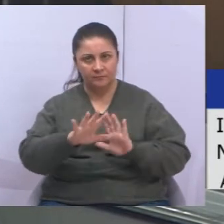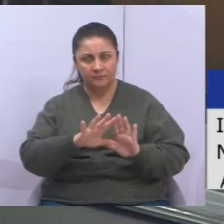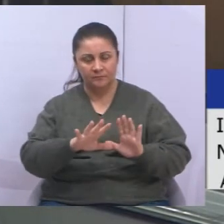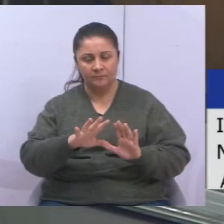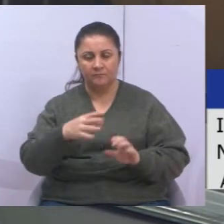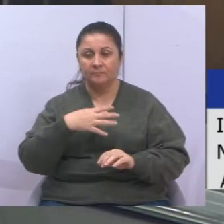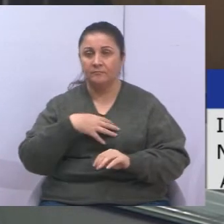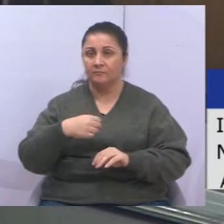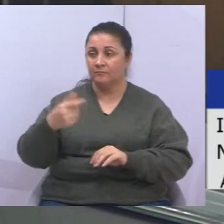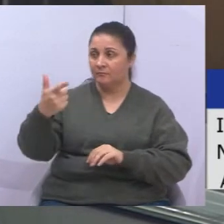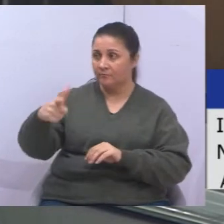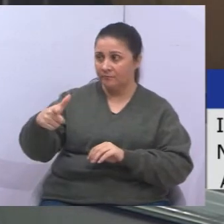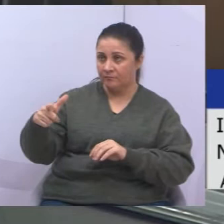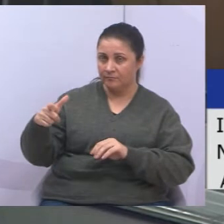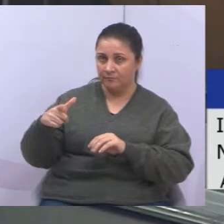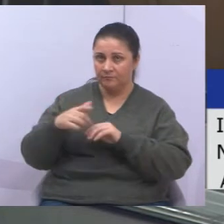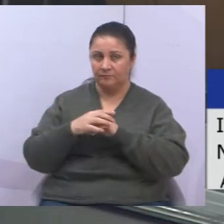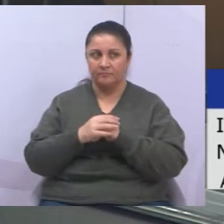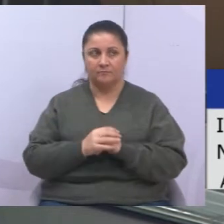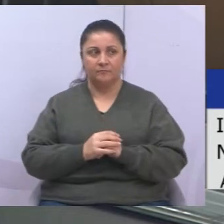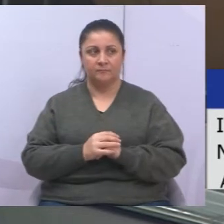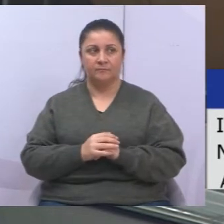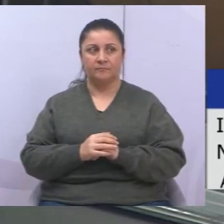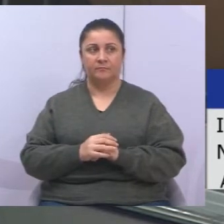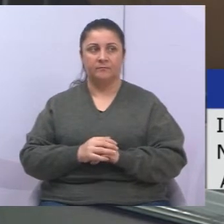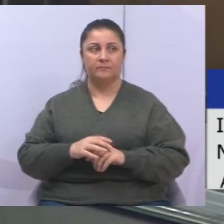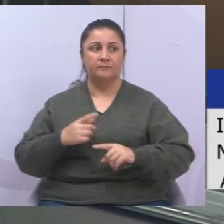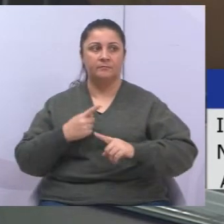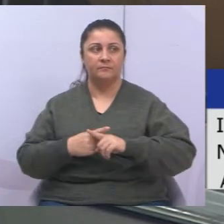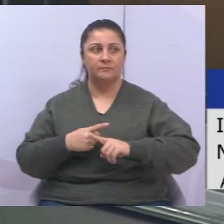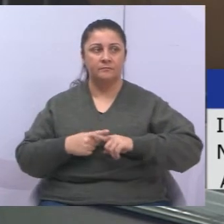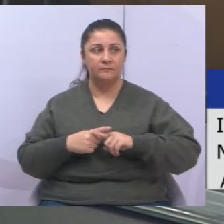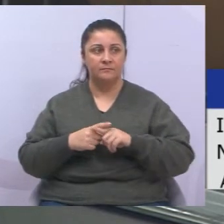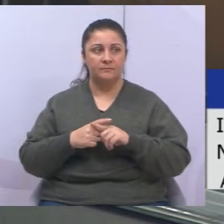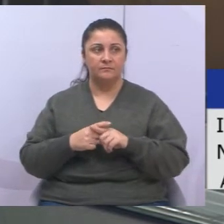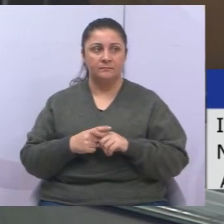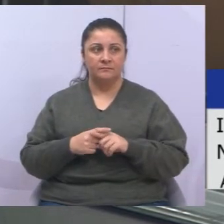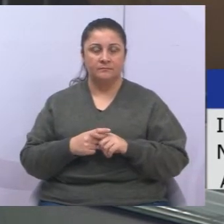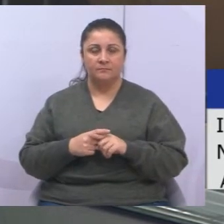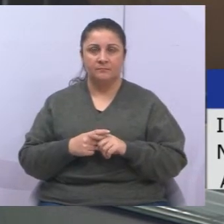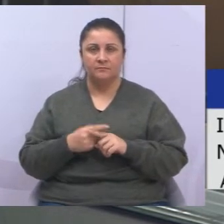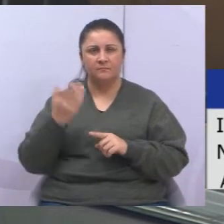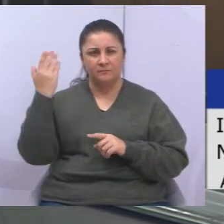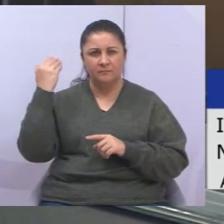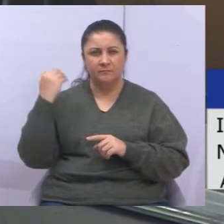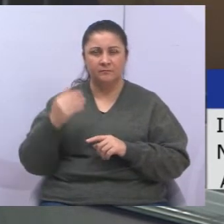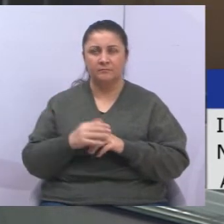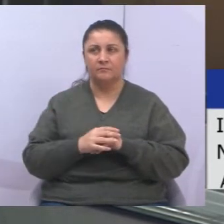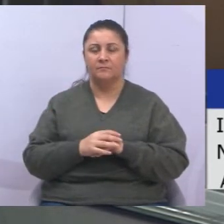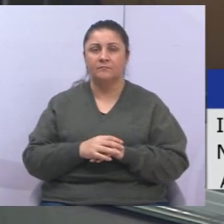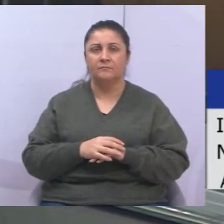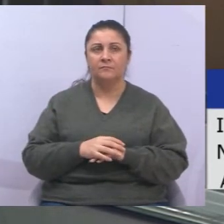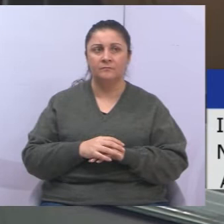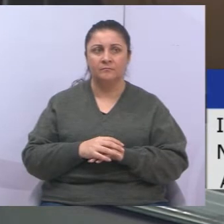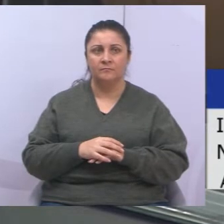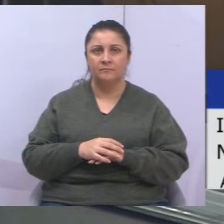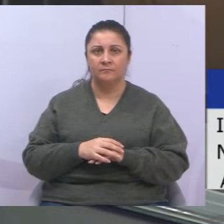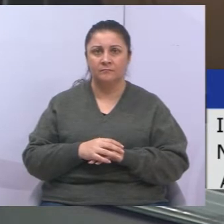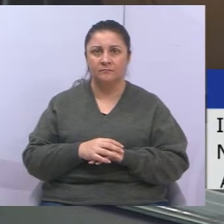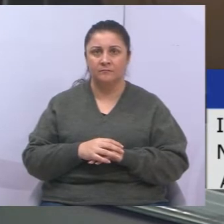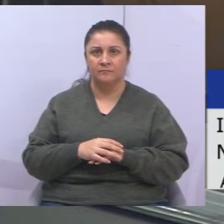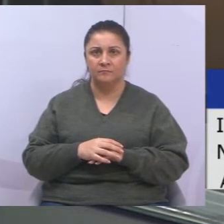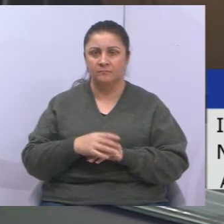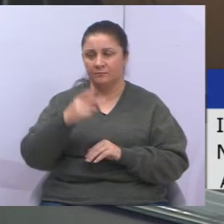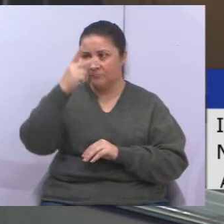os filhos dos outros. Porque uma certa vez eu ouvi assim, de um pároco da